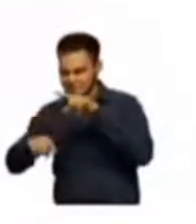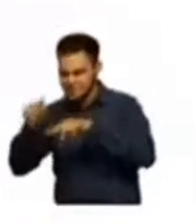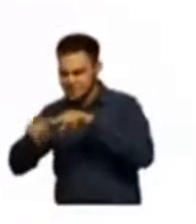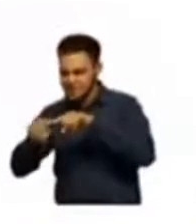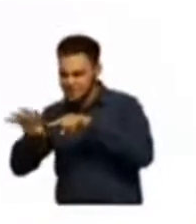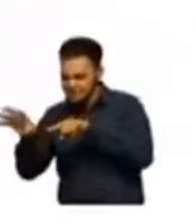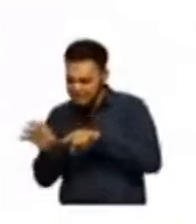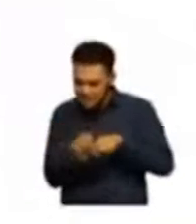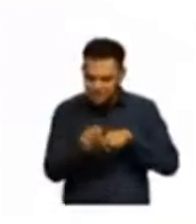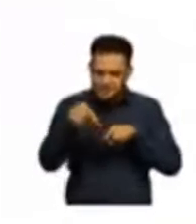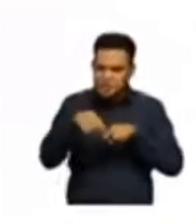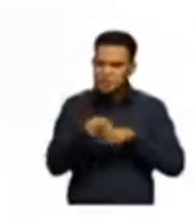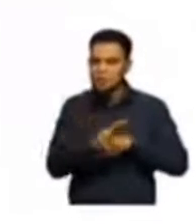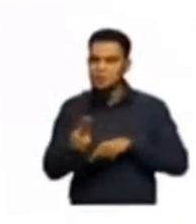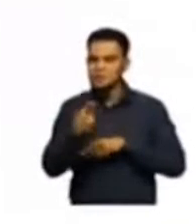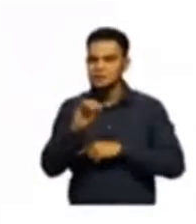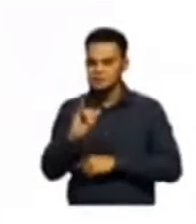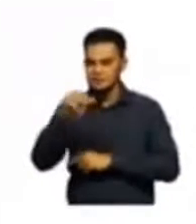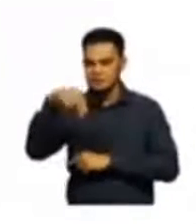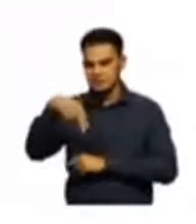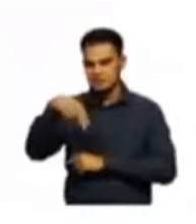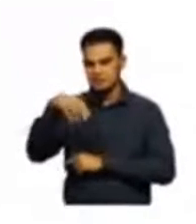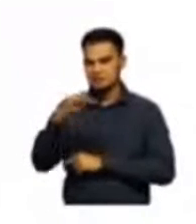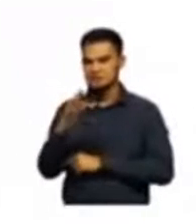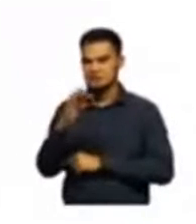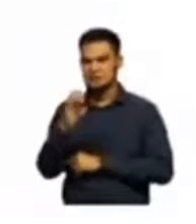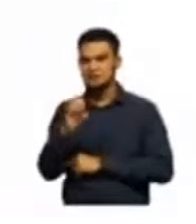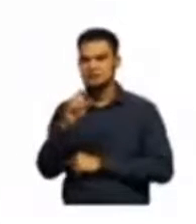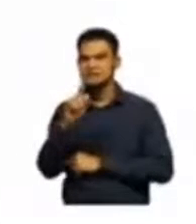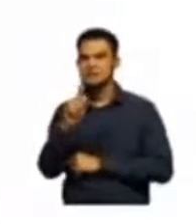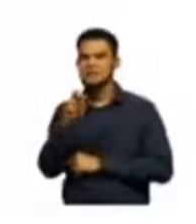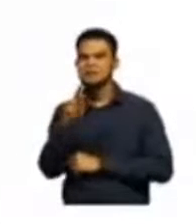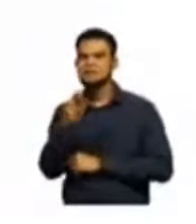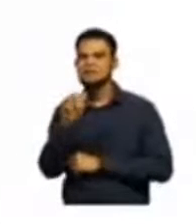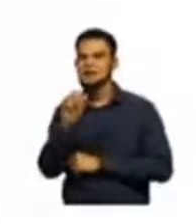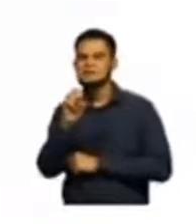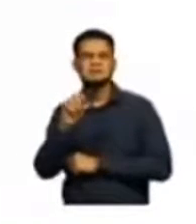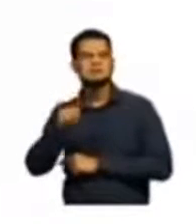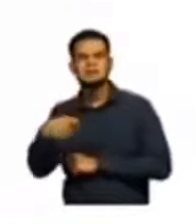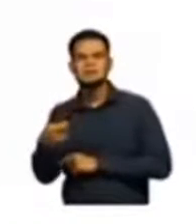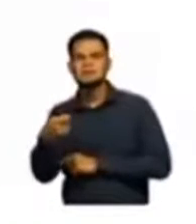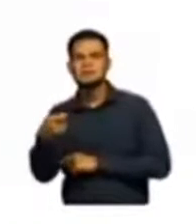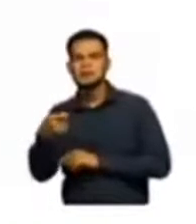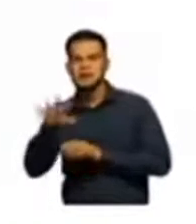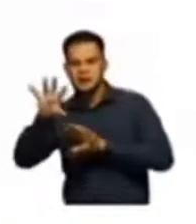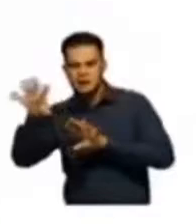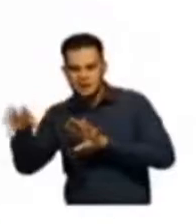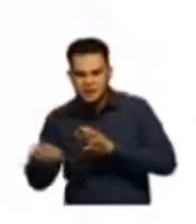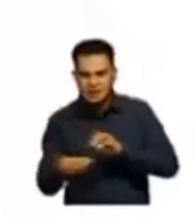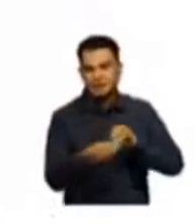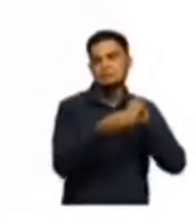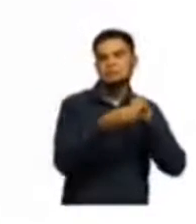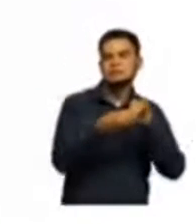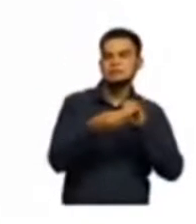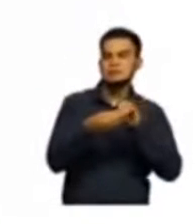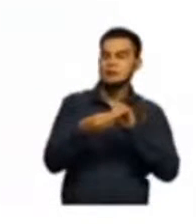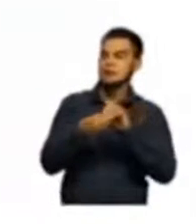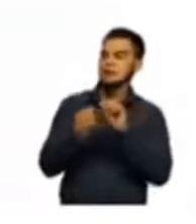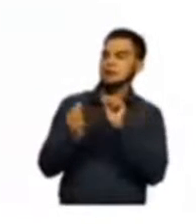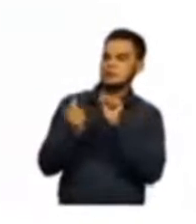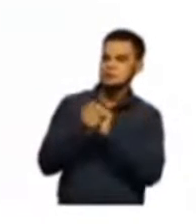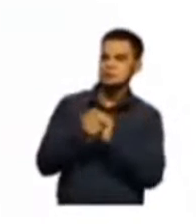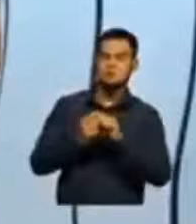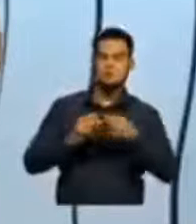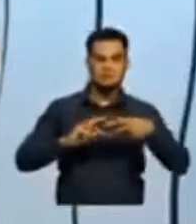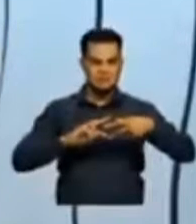integrase, que ela vai ter esse papel de integrar, pegar esse material genético, vira esse DNA viral, com o DNA da célula, vem